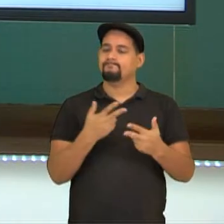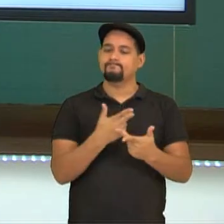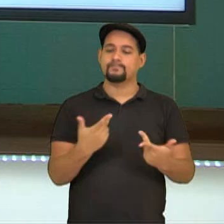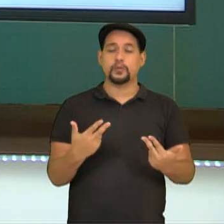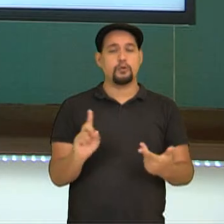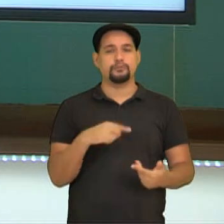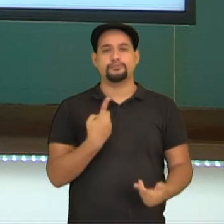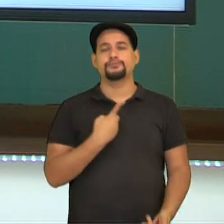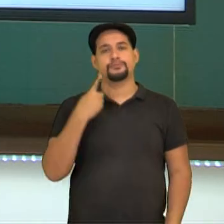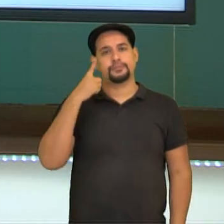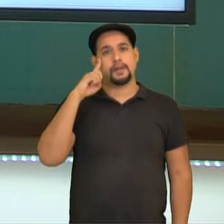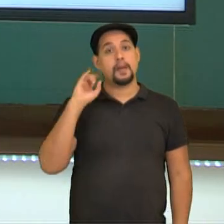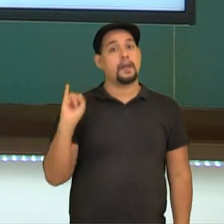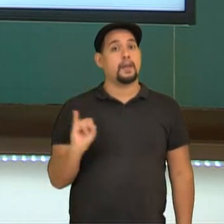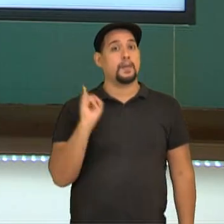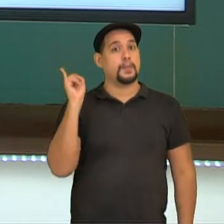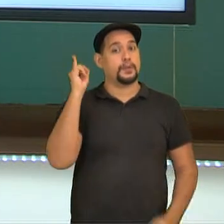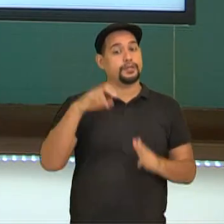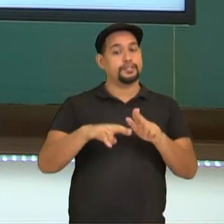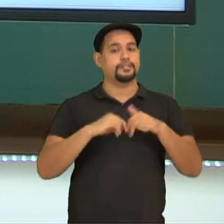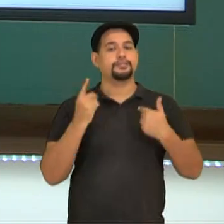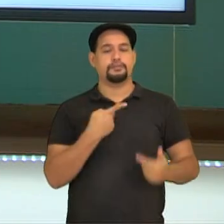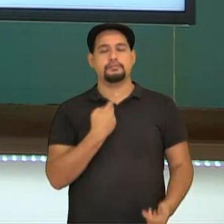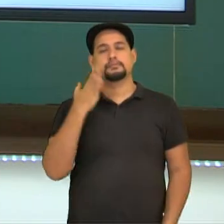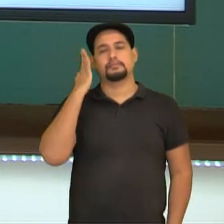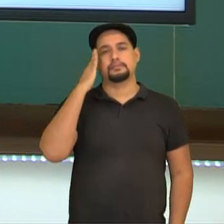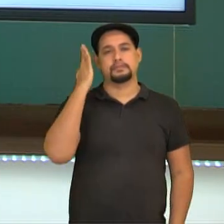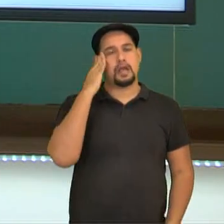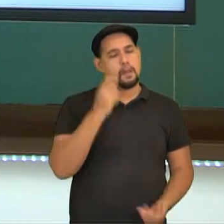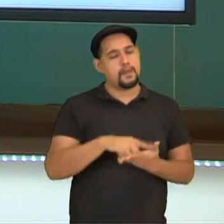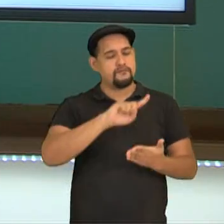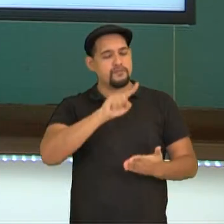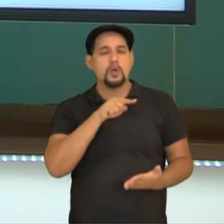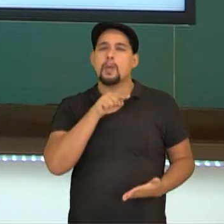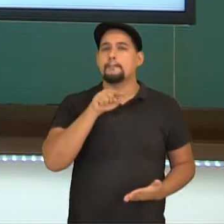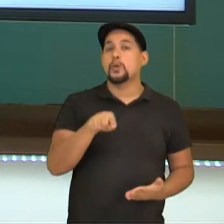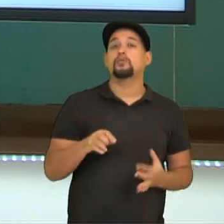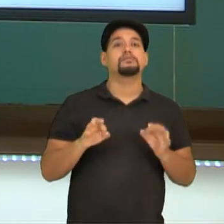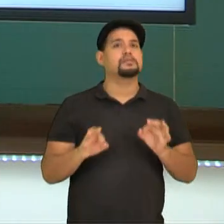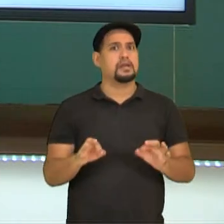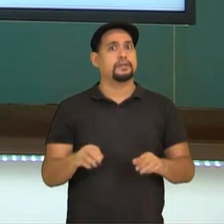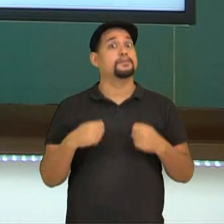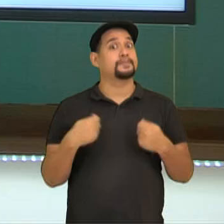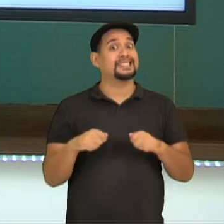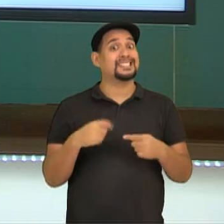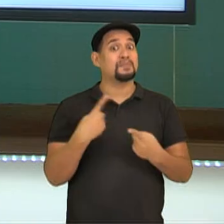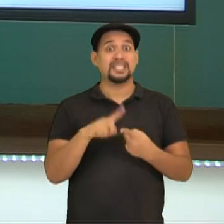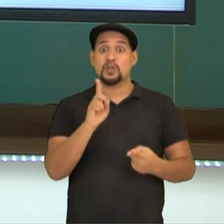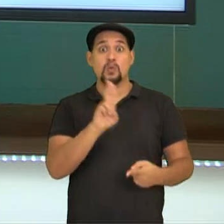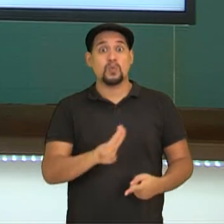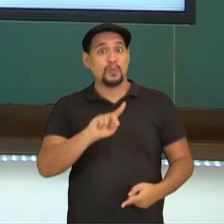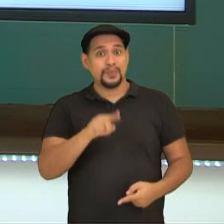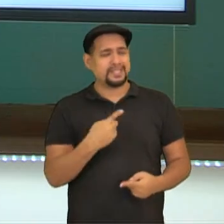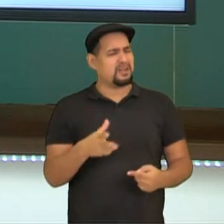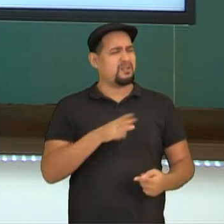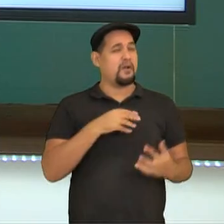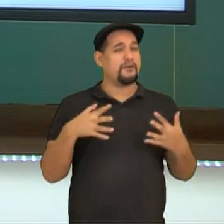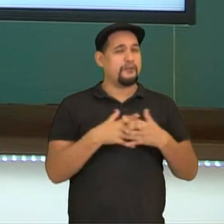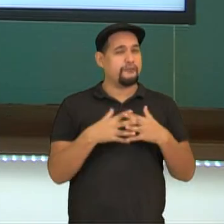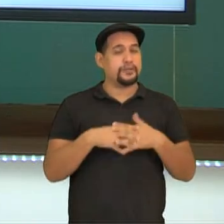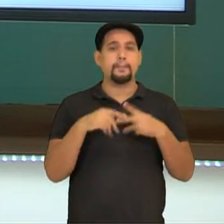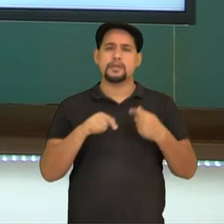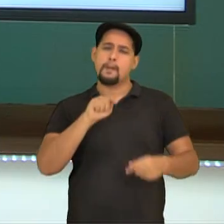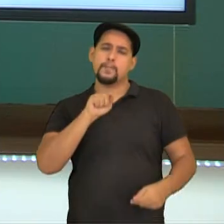situações do nosso dia. Por isso é importante nós sabermos pontuar corretamente, utilizarmos vírgula, ponto,